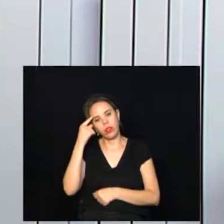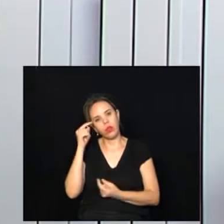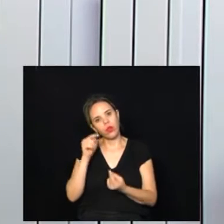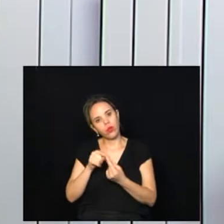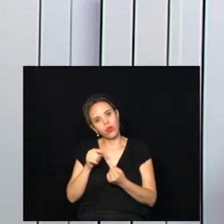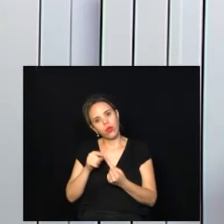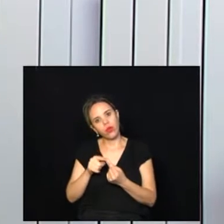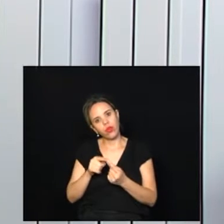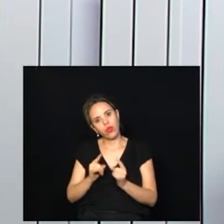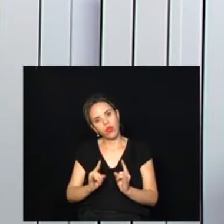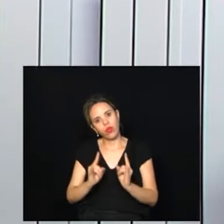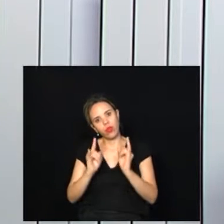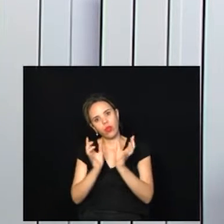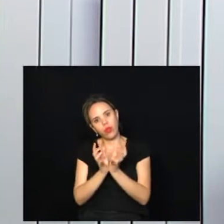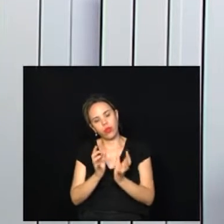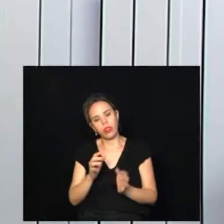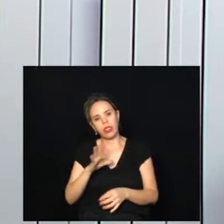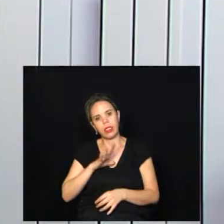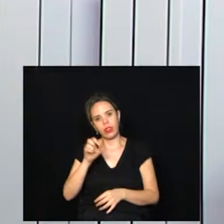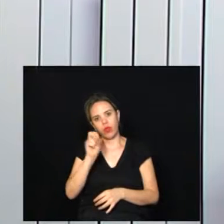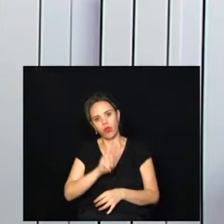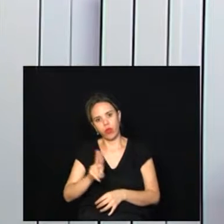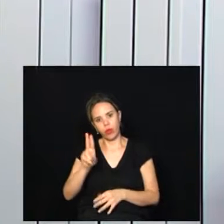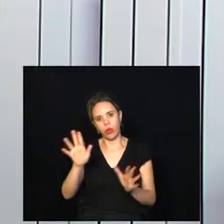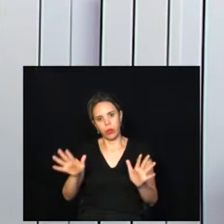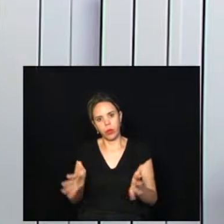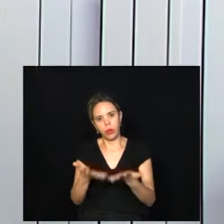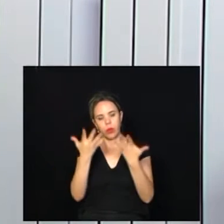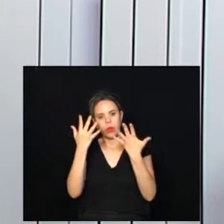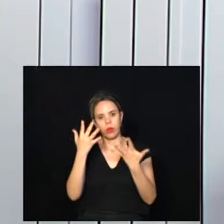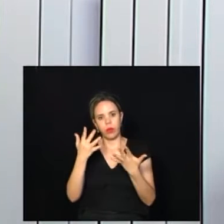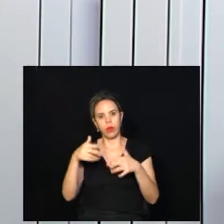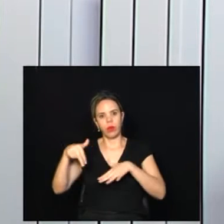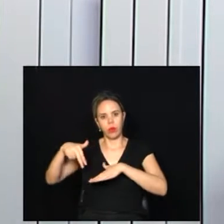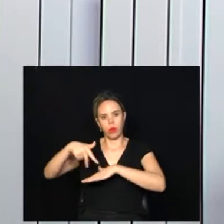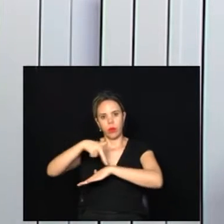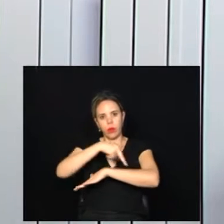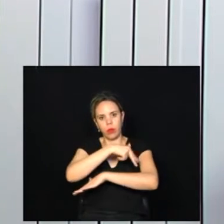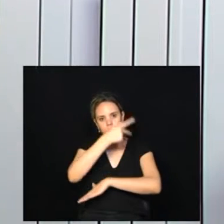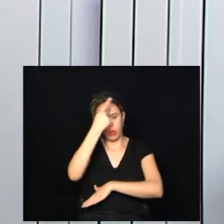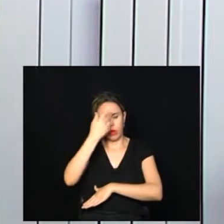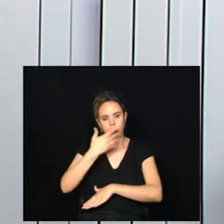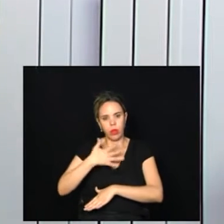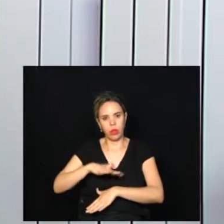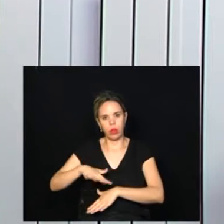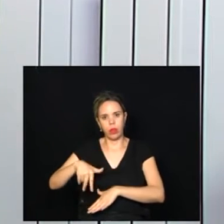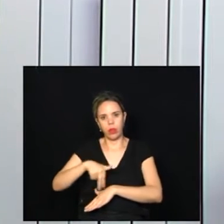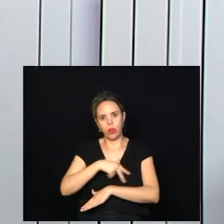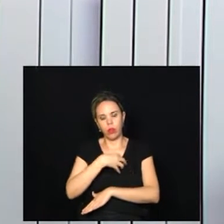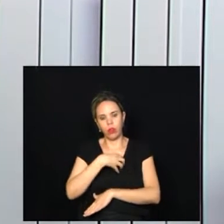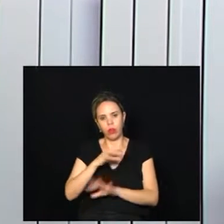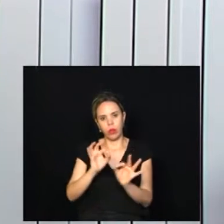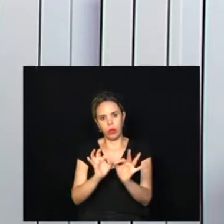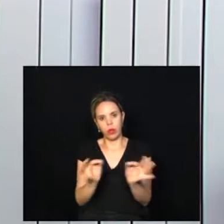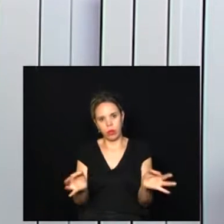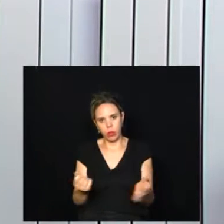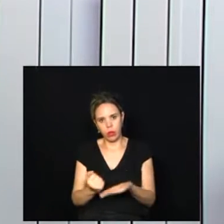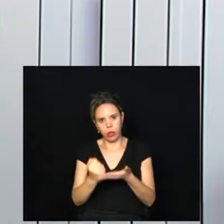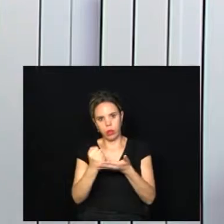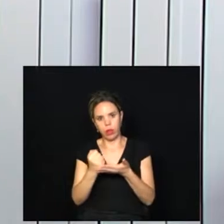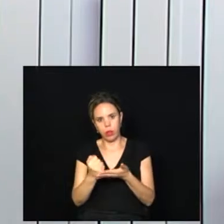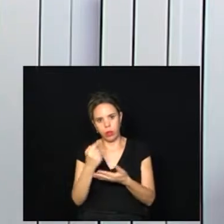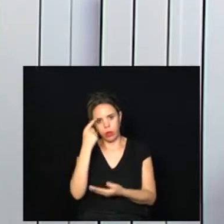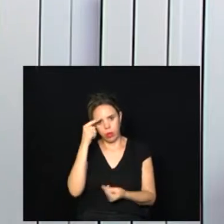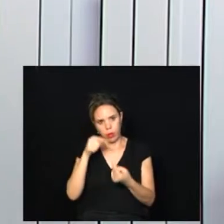de um condomínio na cidade de Sumaré é promover um desfile com os pequenos. Uma forma simples, mas